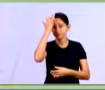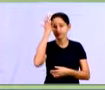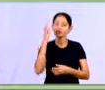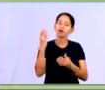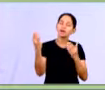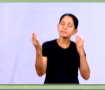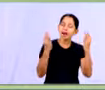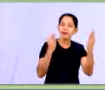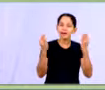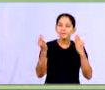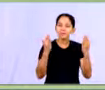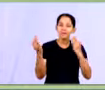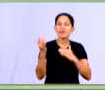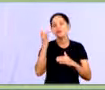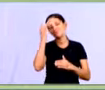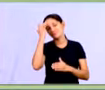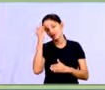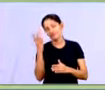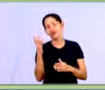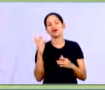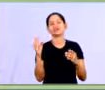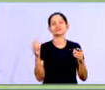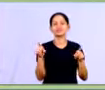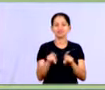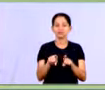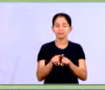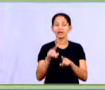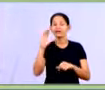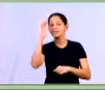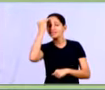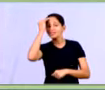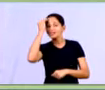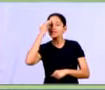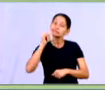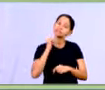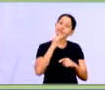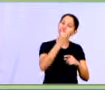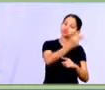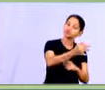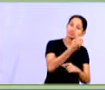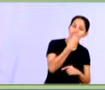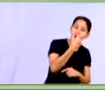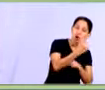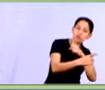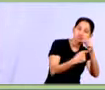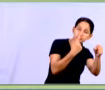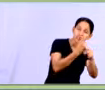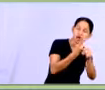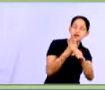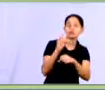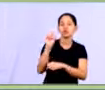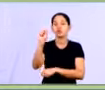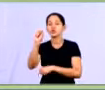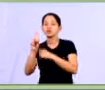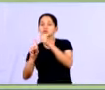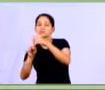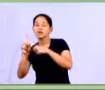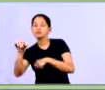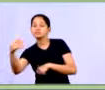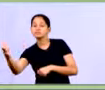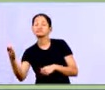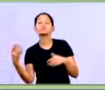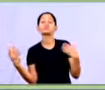de comparar um investimento com o outro e compreender se os sinais do futuro estão te levando para uma valorização do seu recurso ou uma desvalorização.